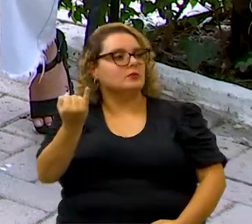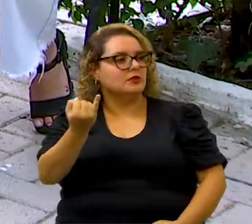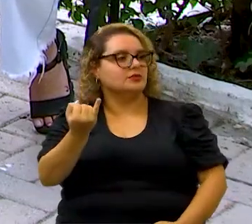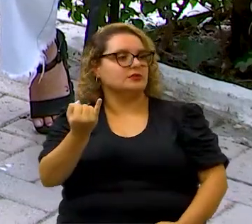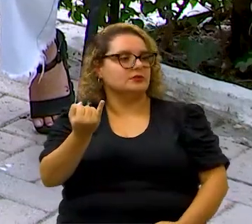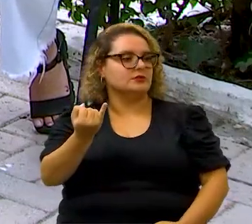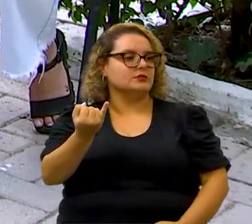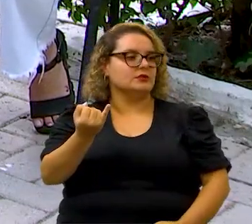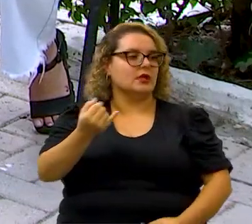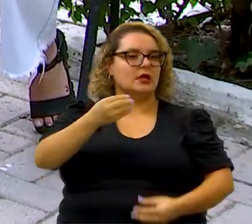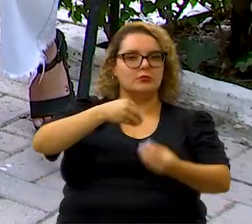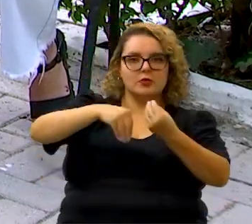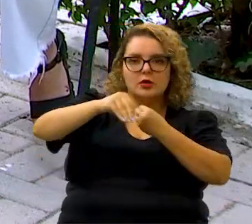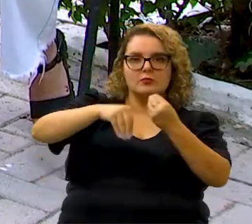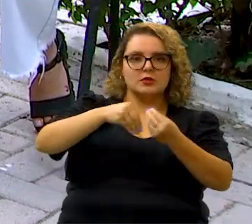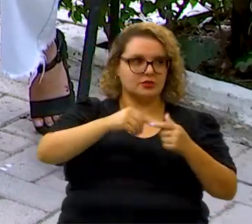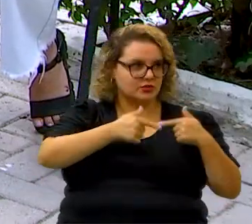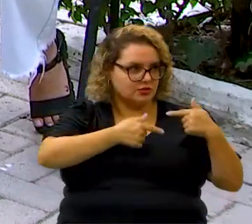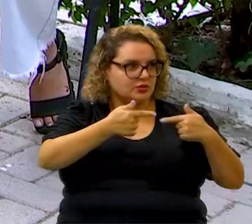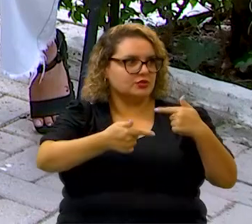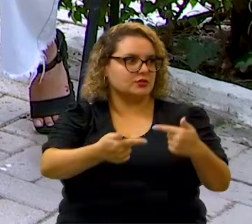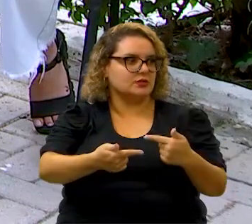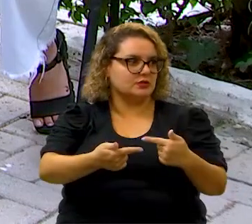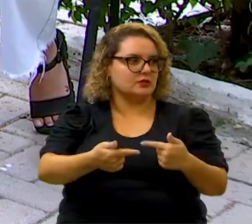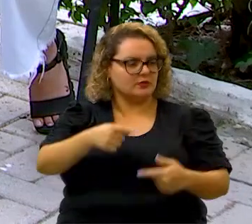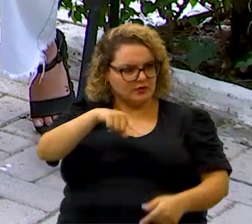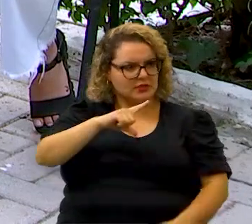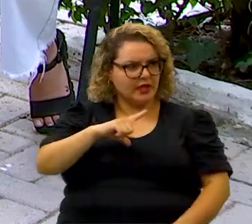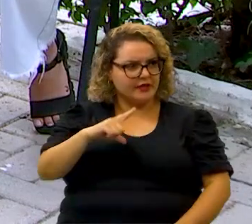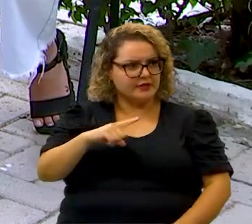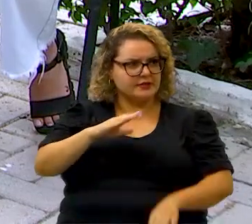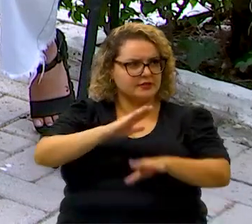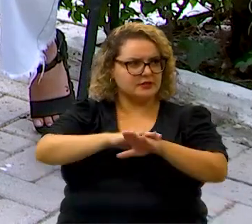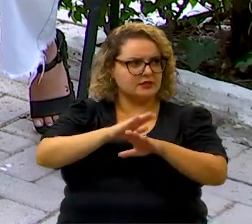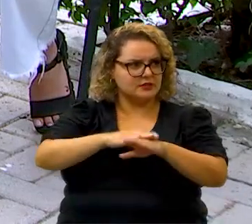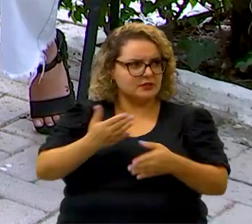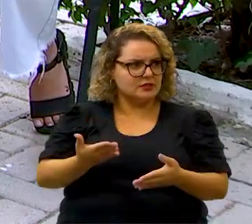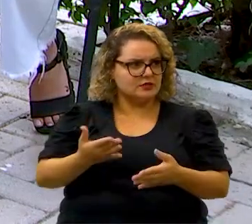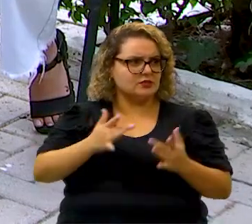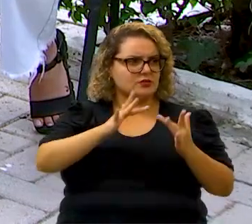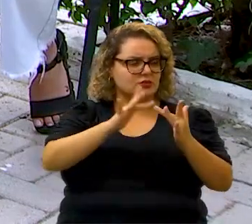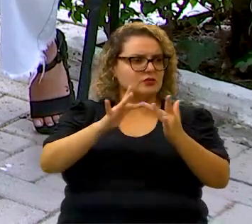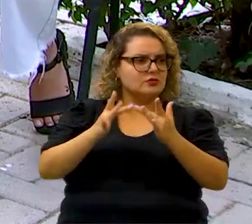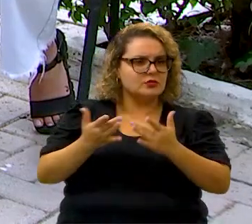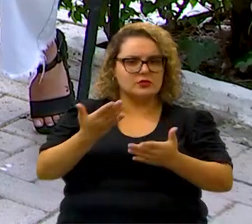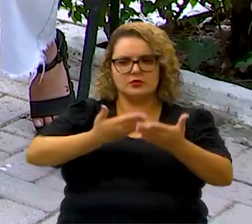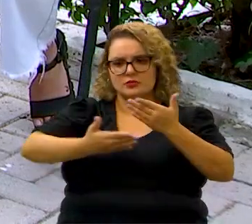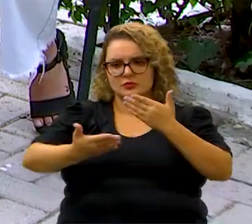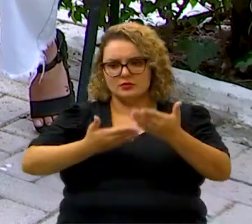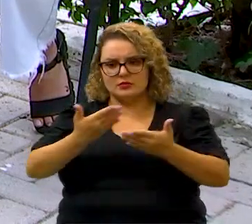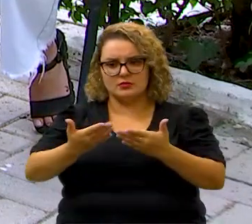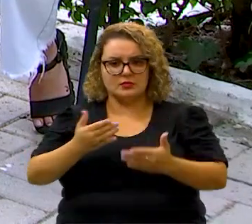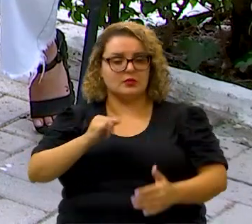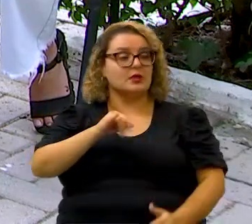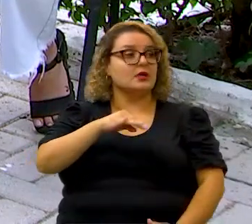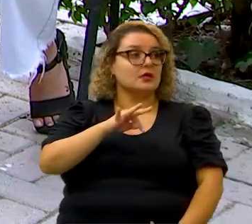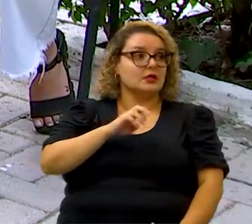um lado muito importante, essa mescla de gerações, né? Aqui vocês têm esse tipo de atividade, de